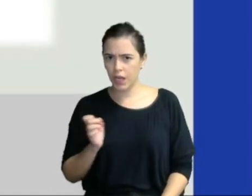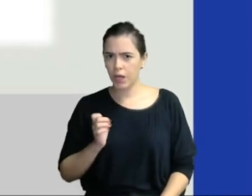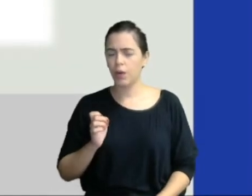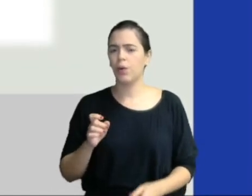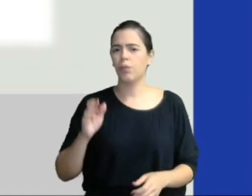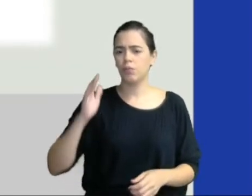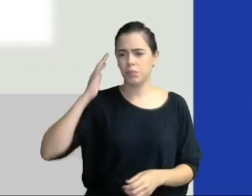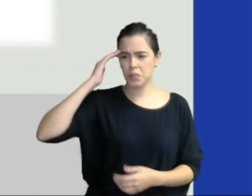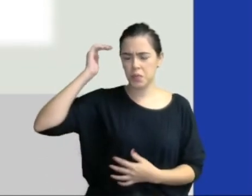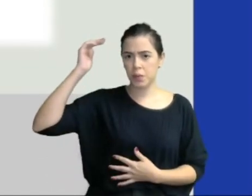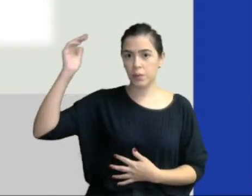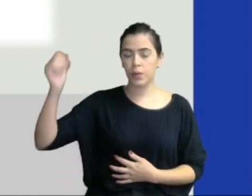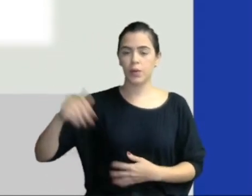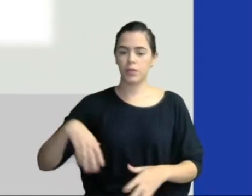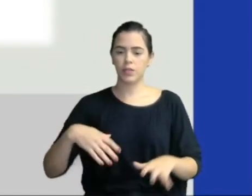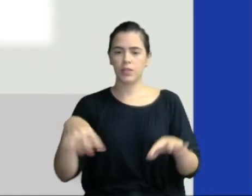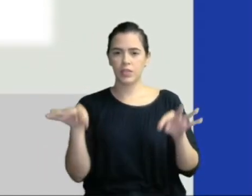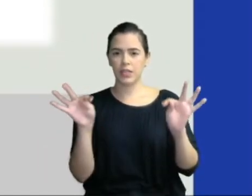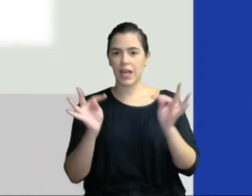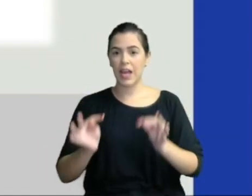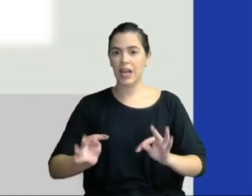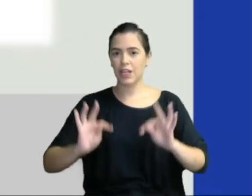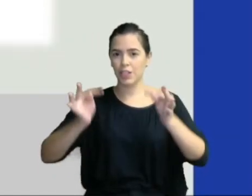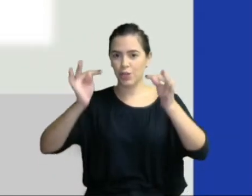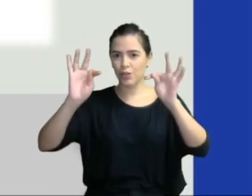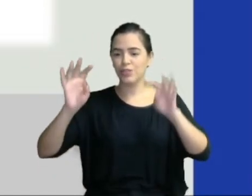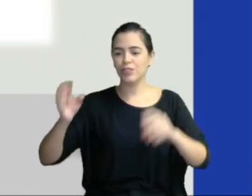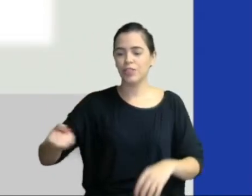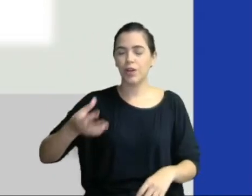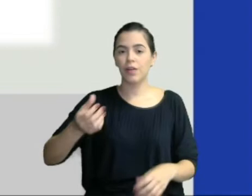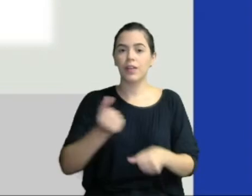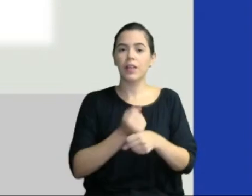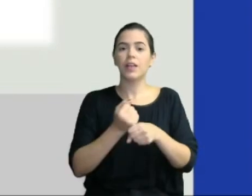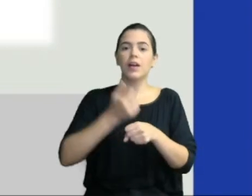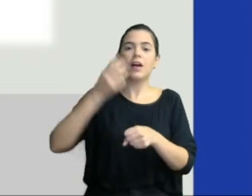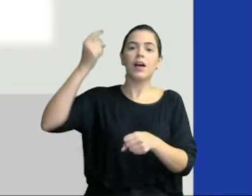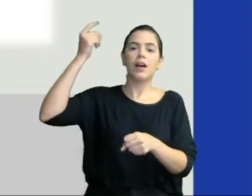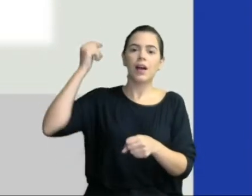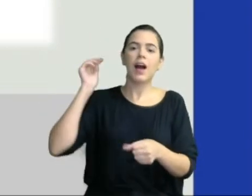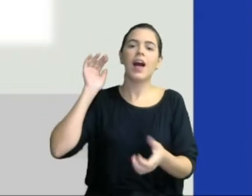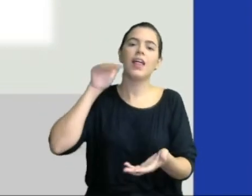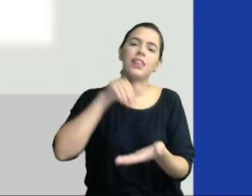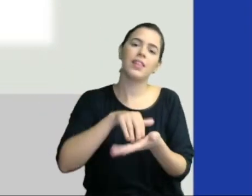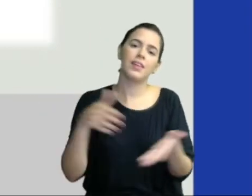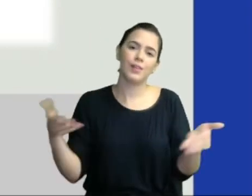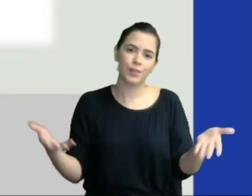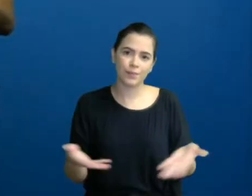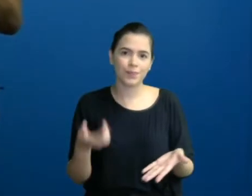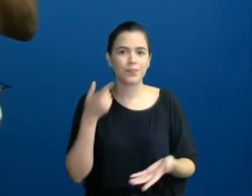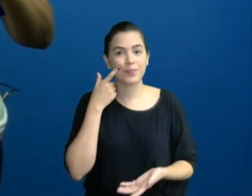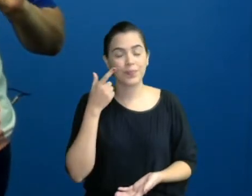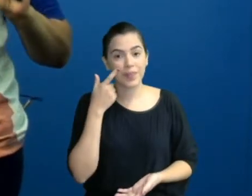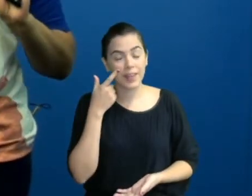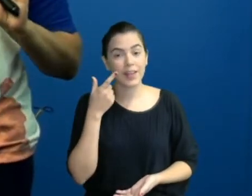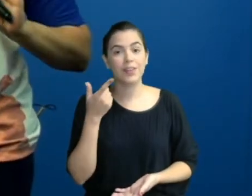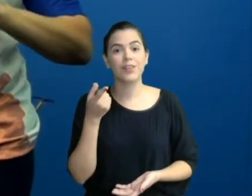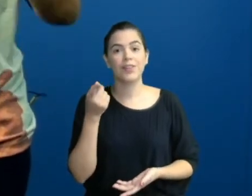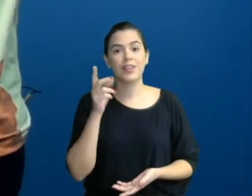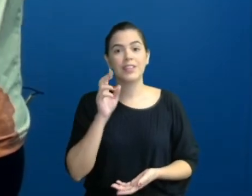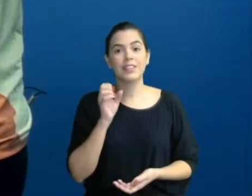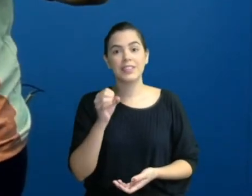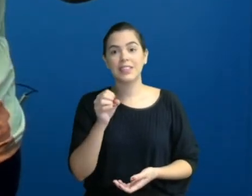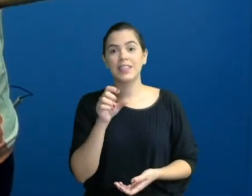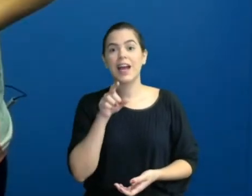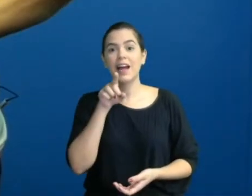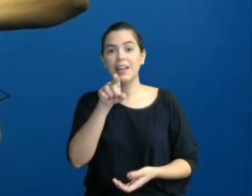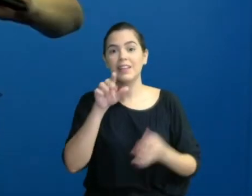atingiram grande desenvolvimento tecnológico desde a época de sua invenção até os dias atuais. Então, pessoal, se alguém aí na